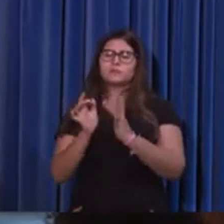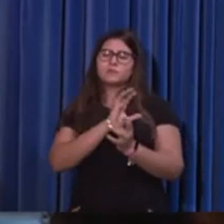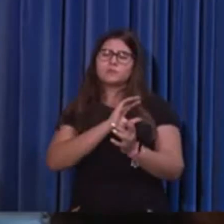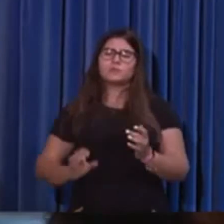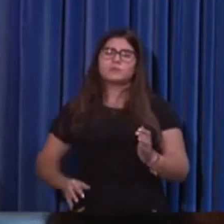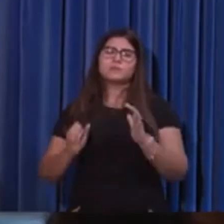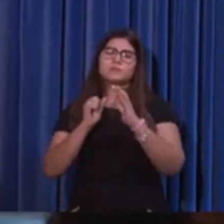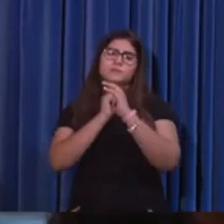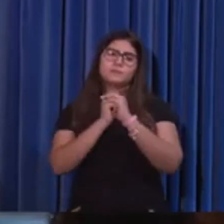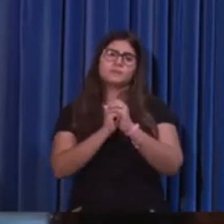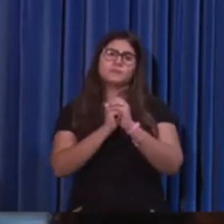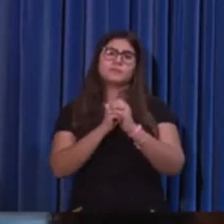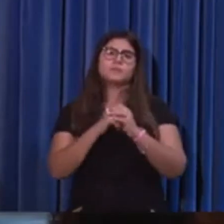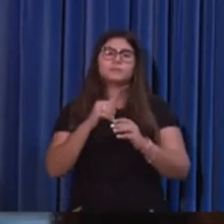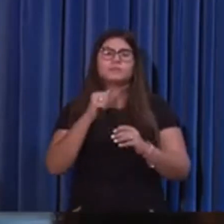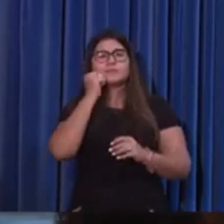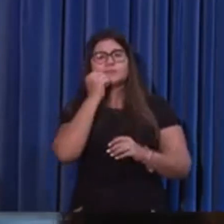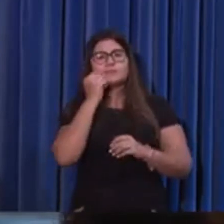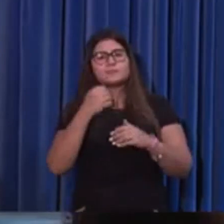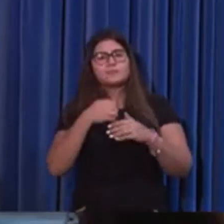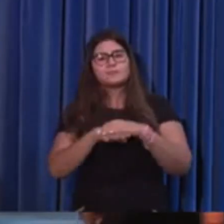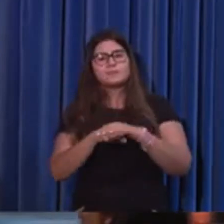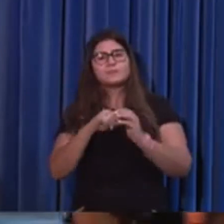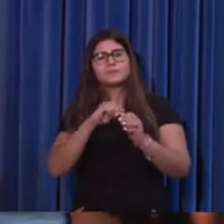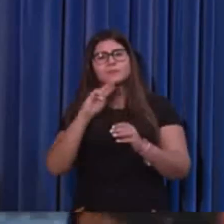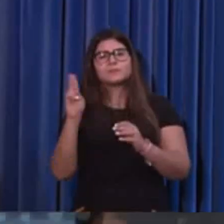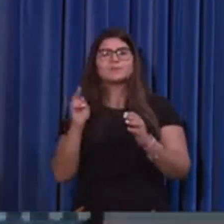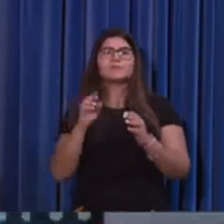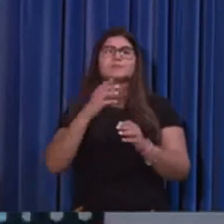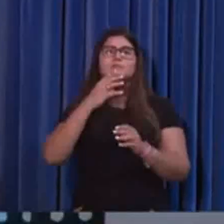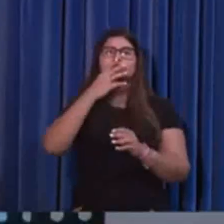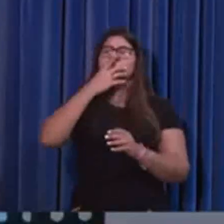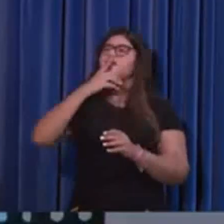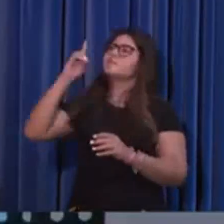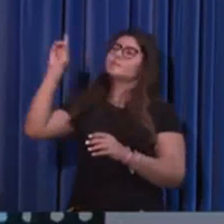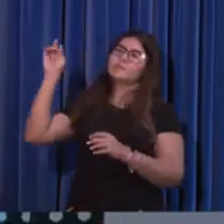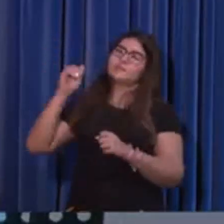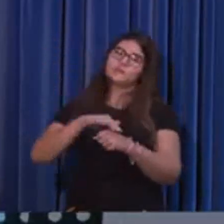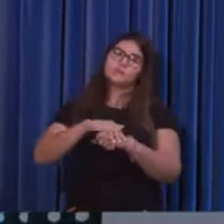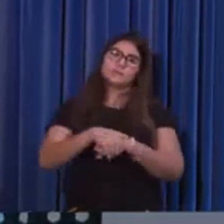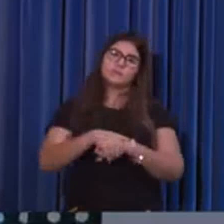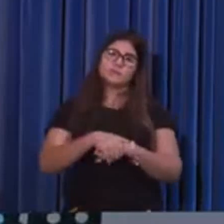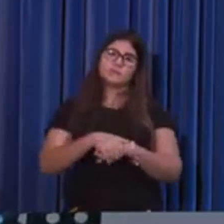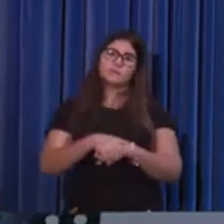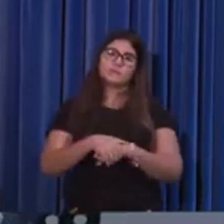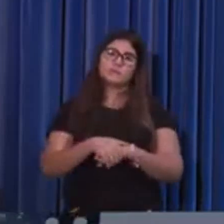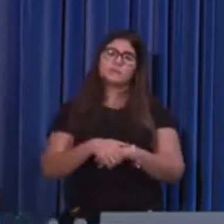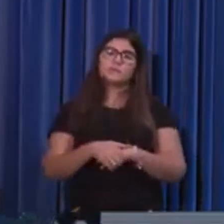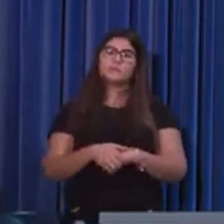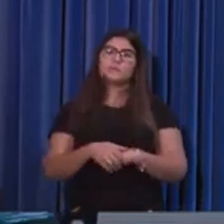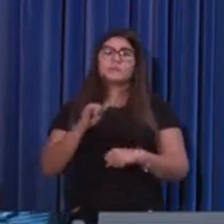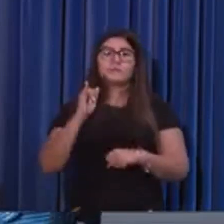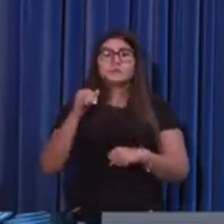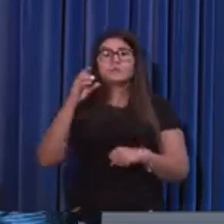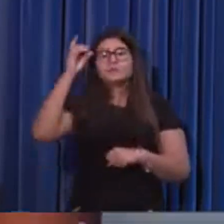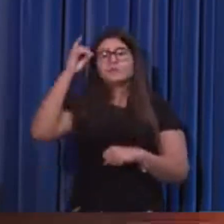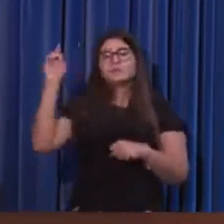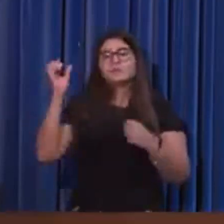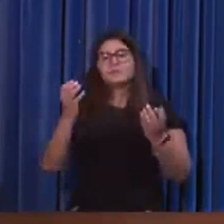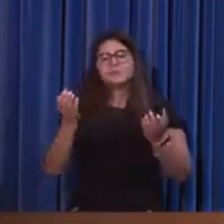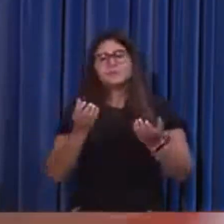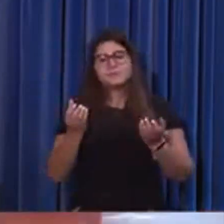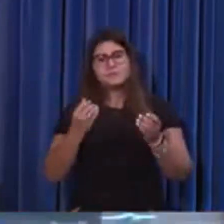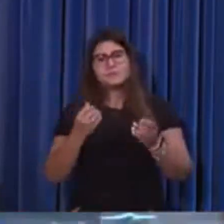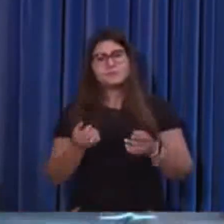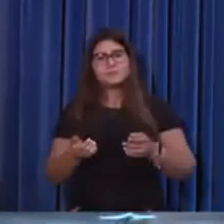Amém. Queridos, vão guardados em nome do Pai. E à noite, se o Senhor assim quiser, estaremos aqui às 18h30 para